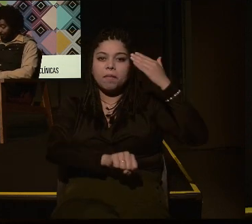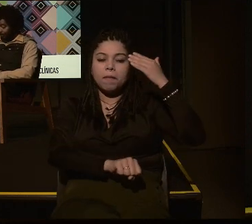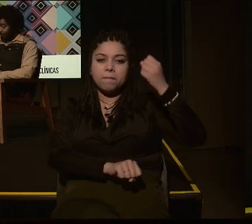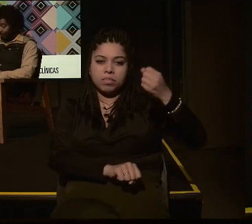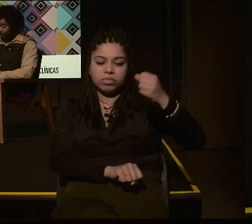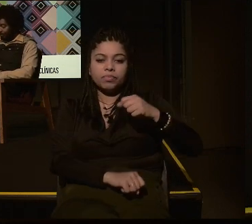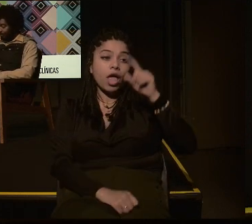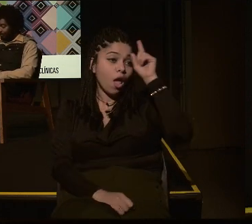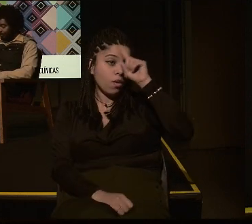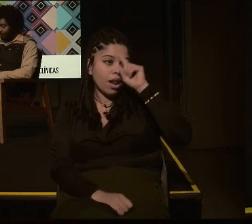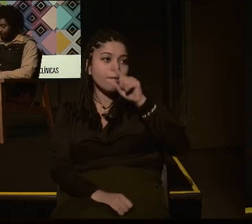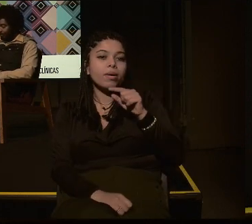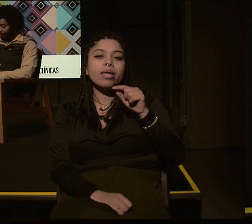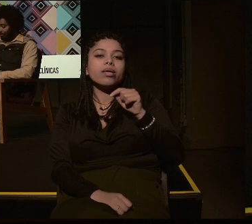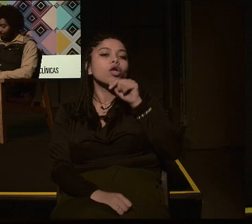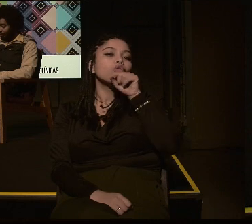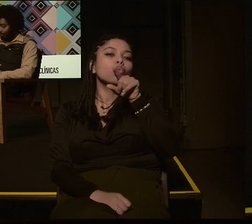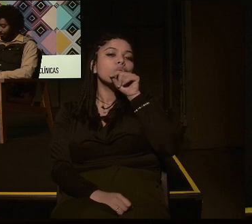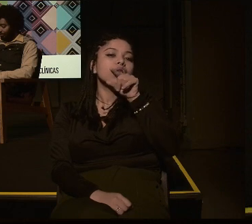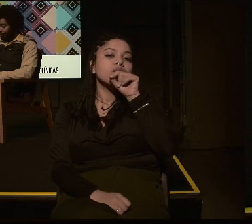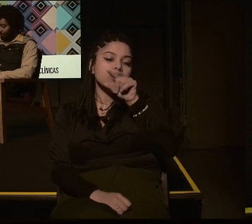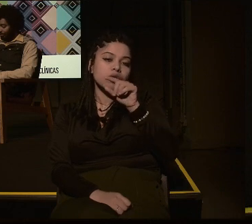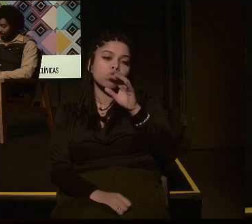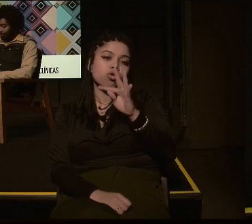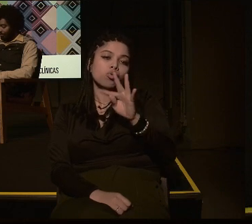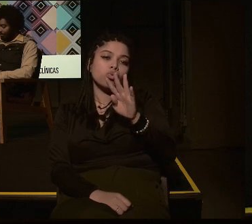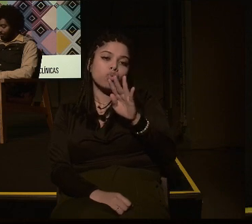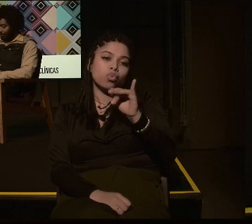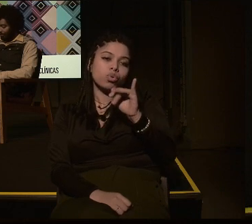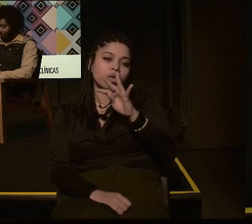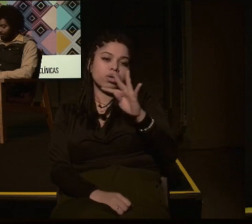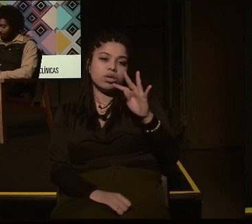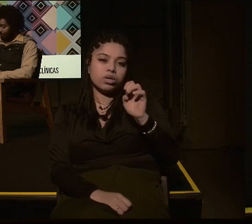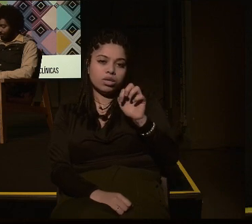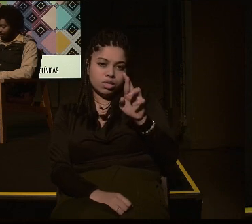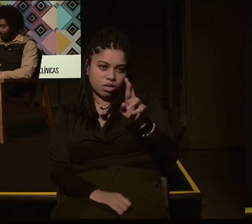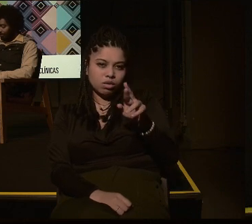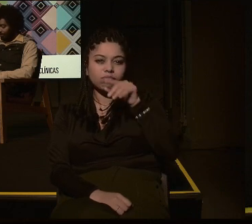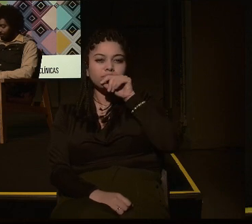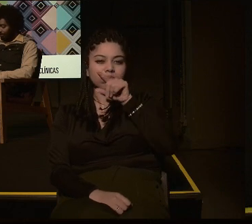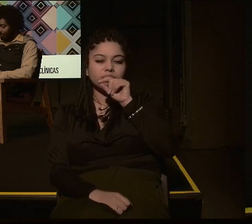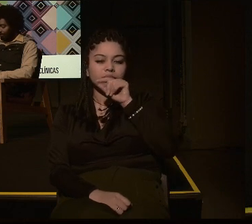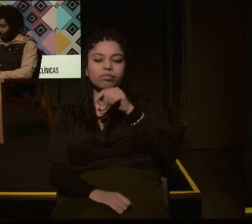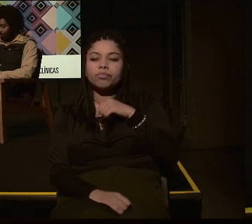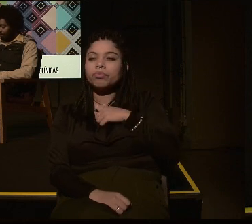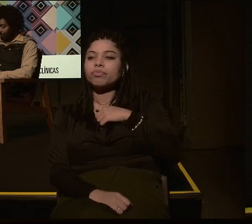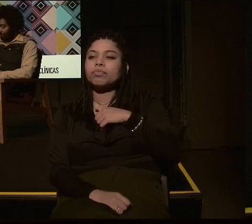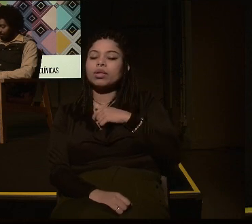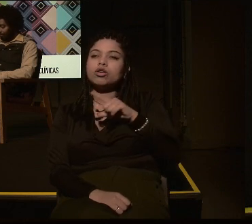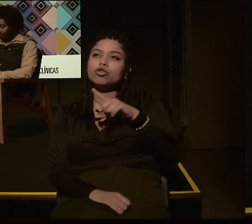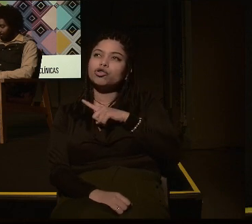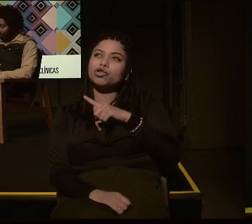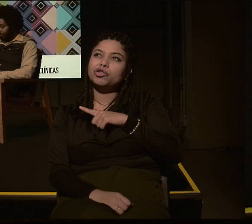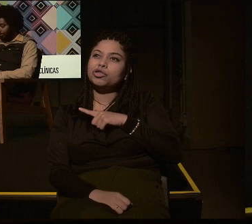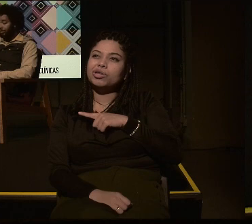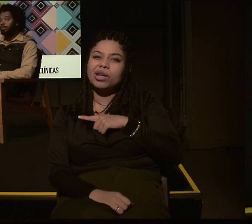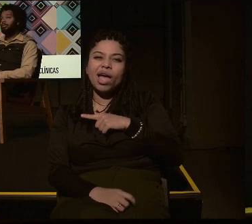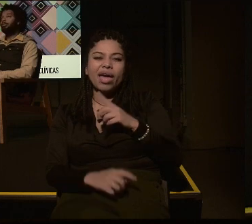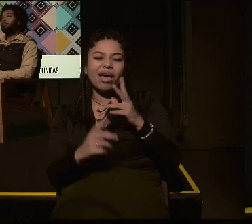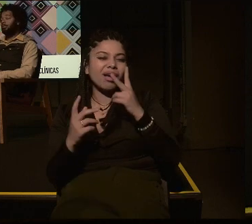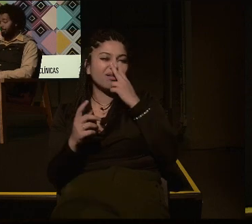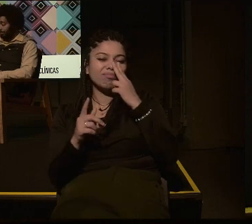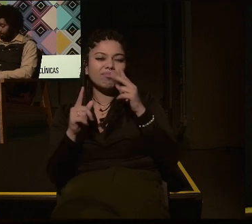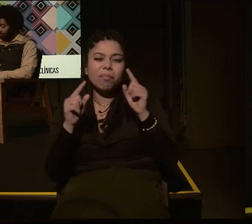um tweet mesmo que vi essa semana, que eu achei incrível, que era sobre... uma coisa bem breve, uma coisa